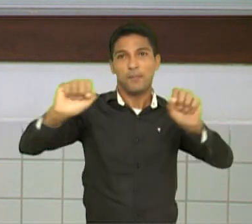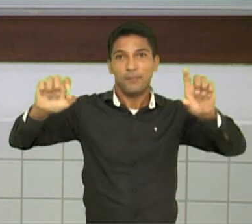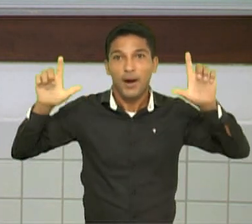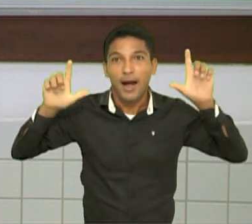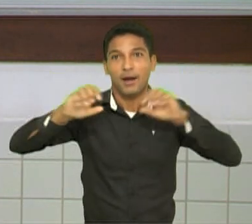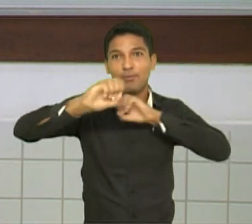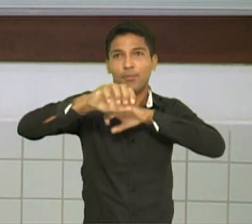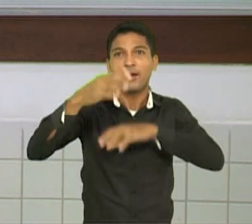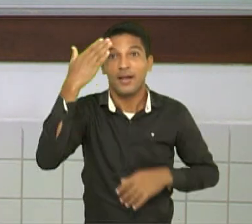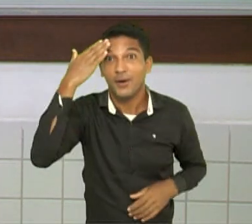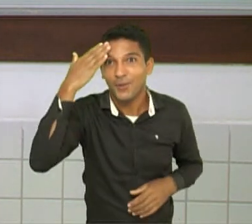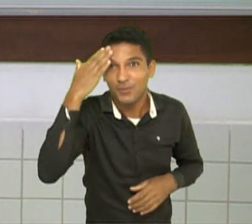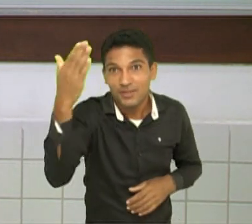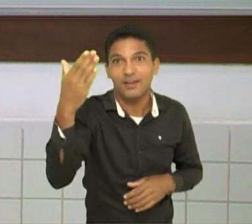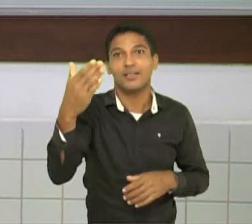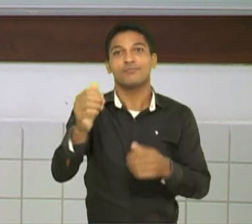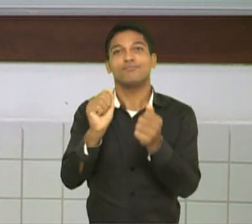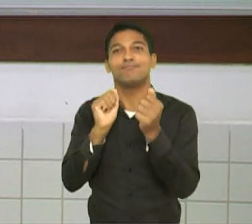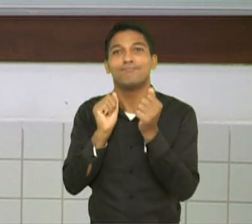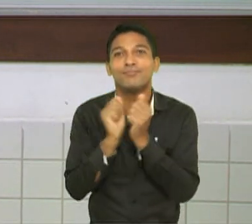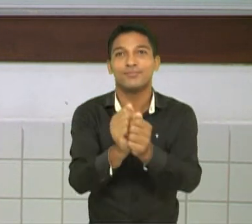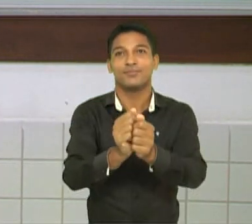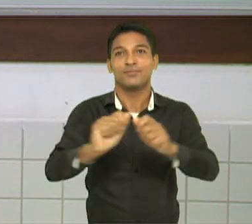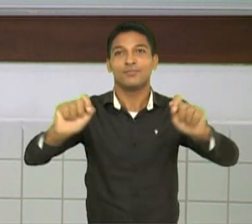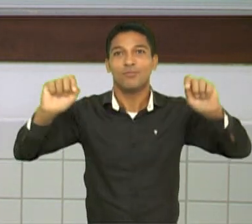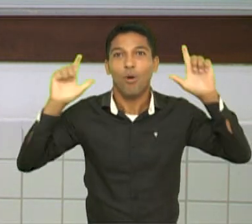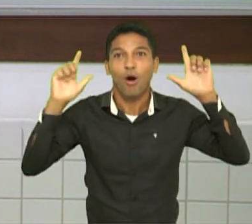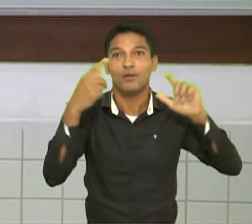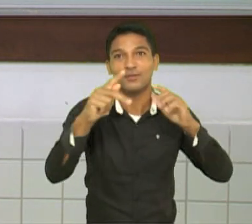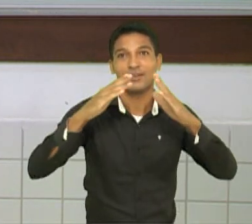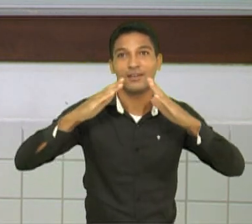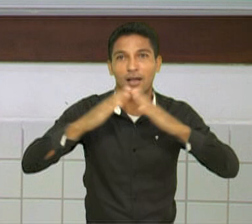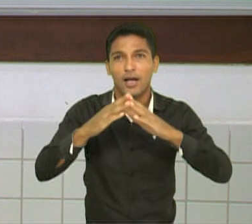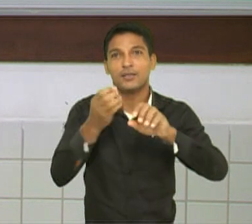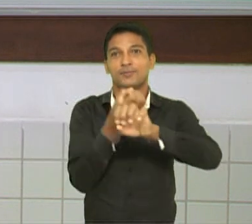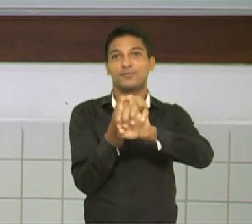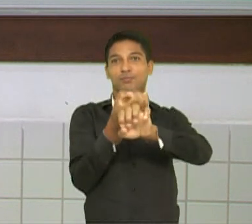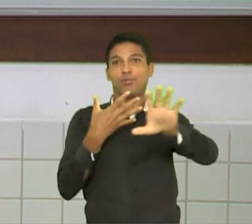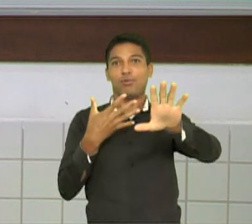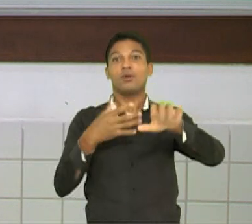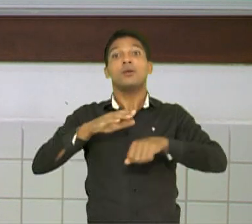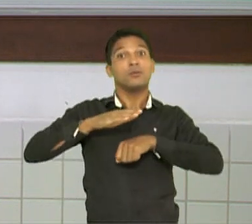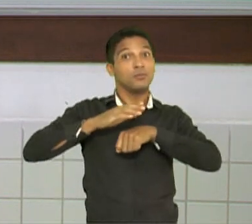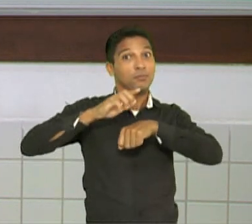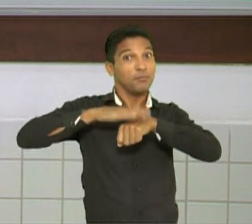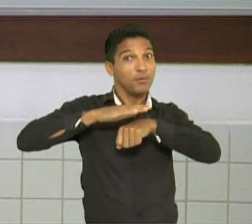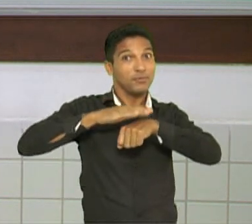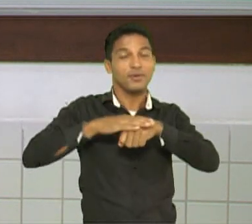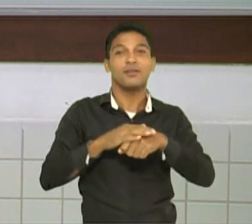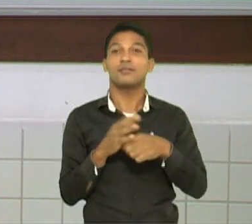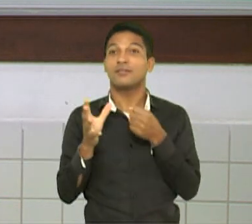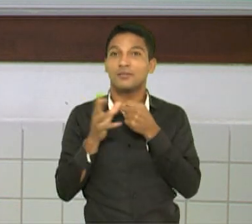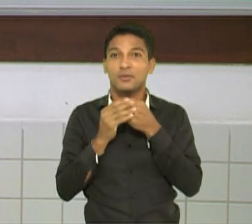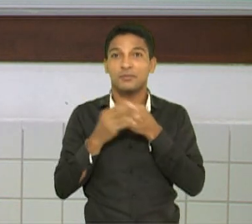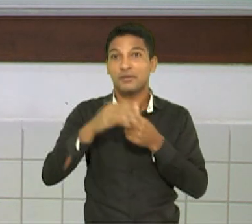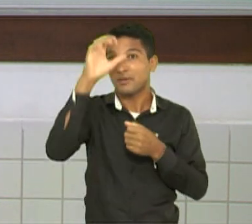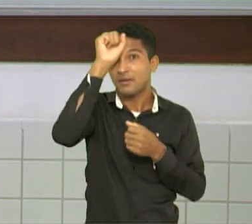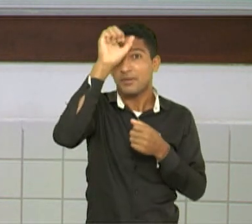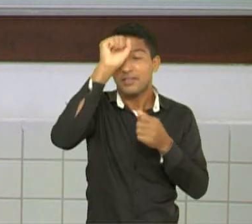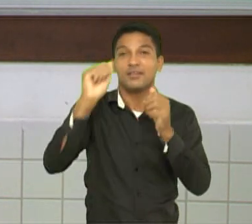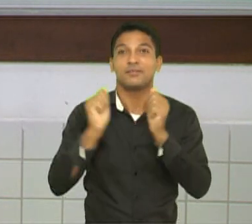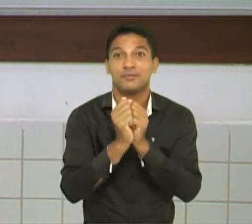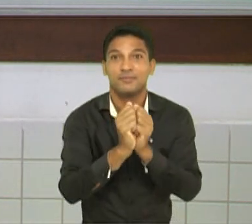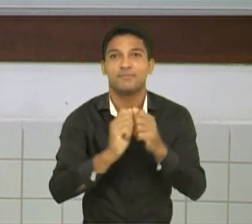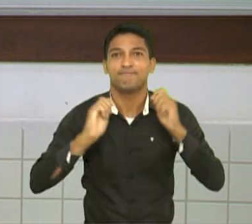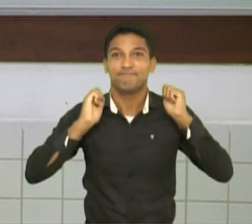pela oportunidade de estar junto com você na sua casa e de dividir esses momentos de conhecimento juntos, de aprendermos juntos. Você